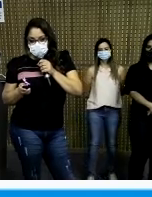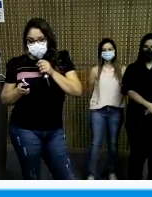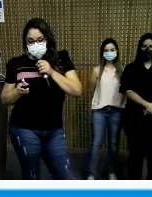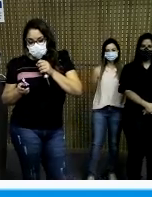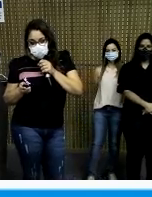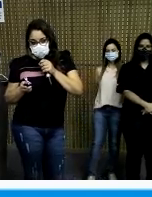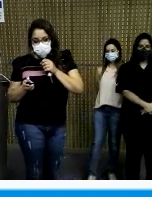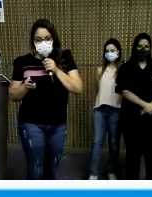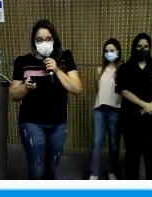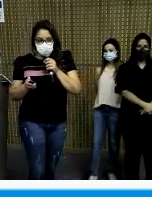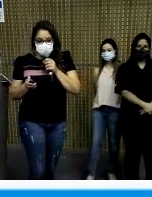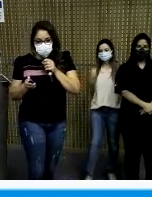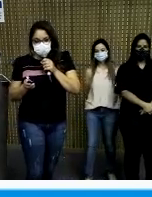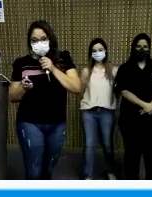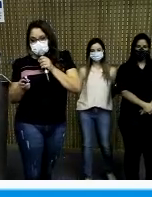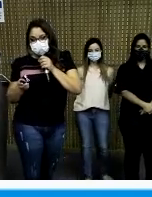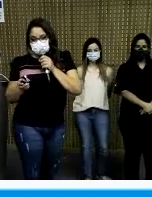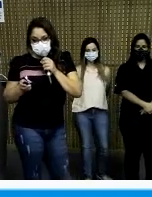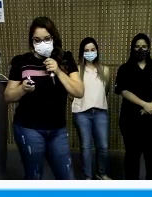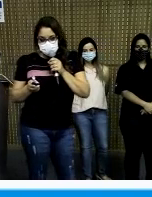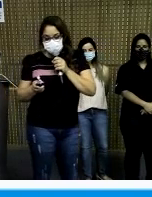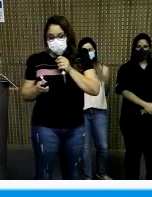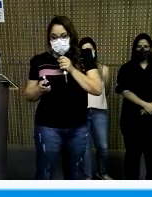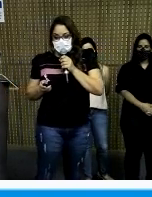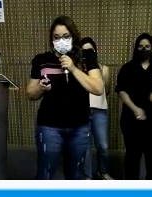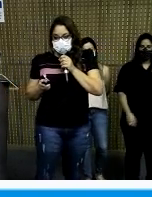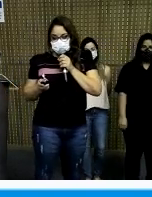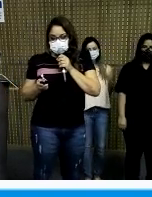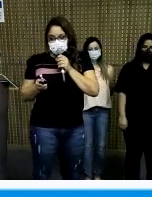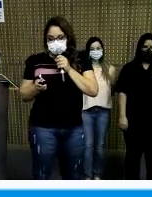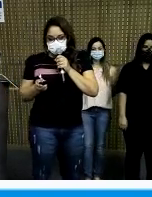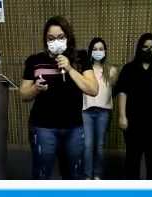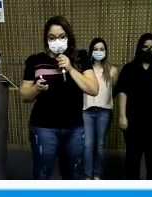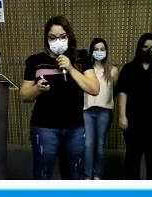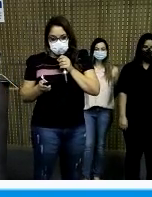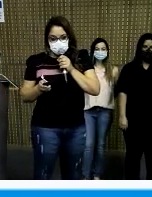Na saúde do homem, de uma população de 1.080, nós temos